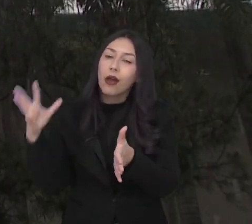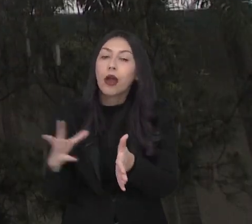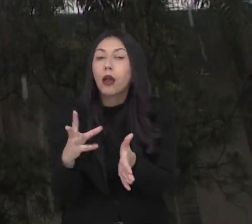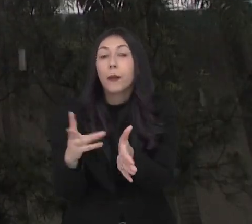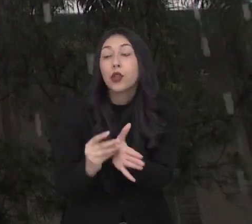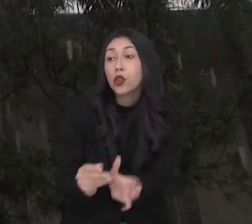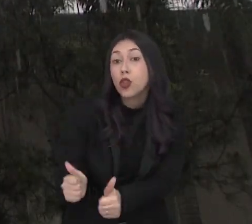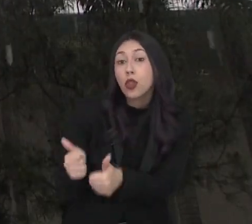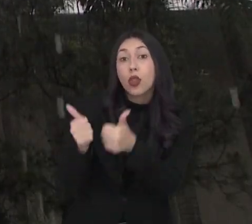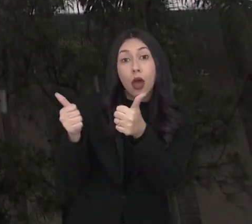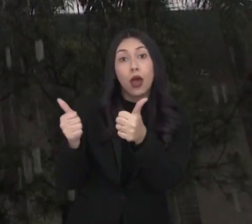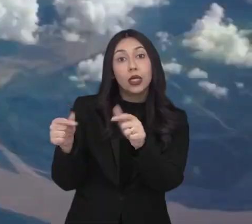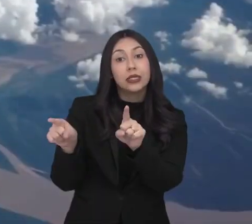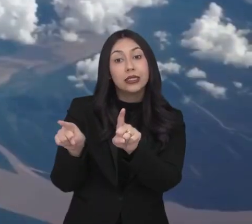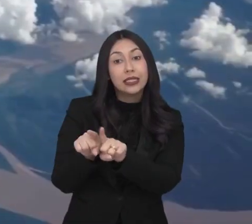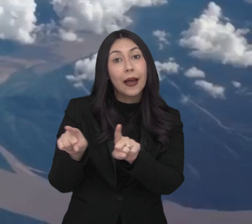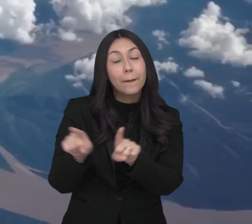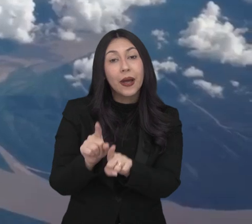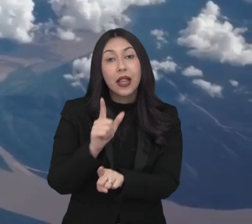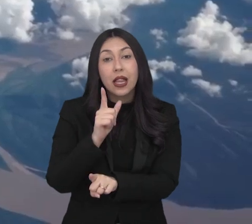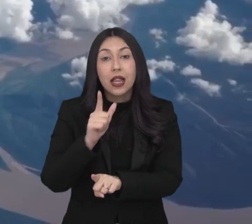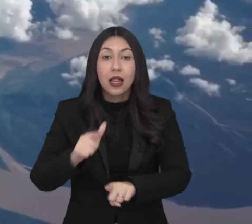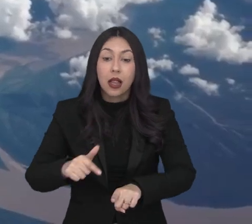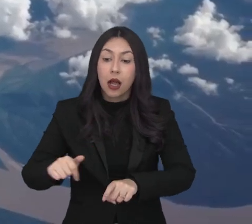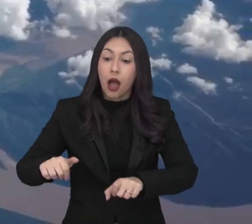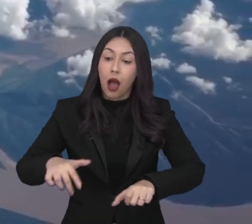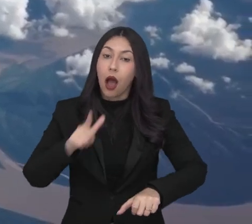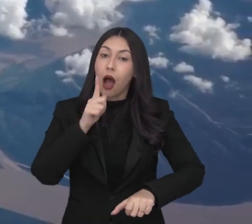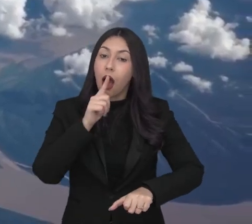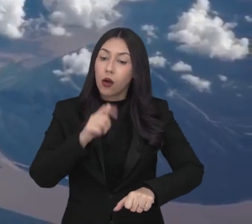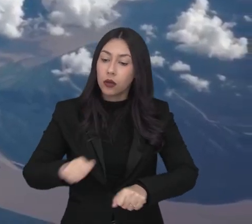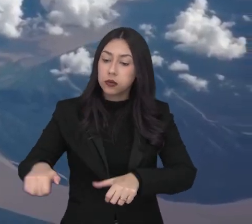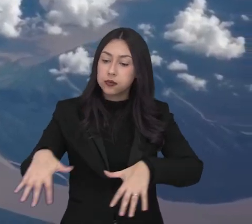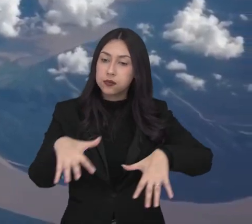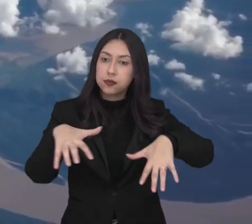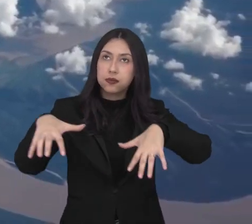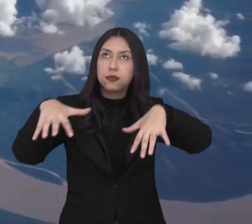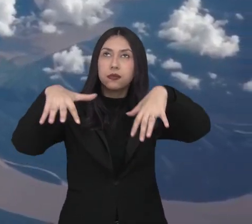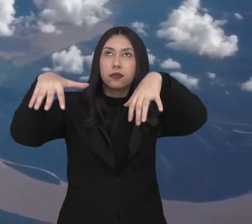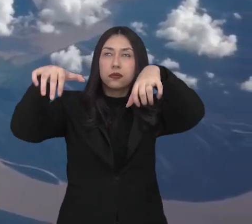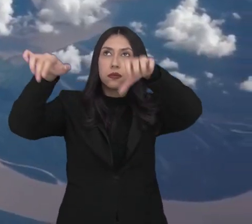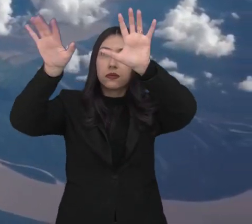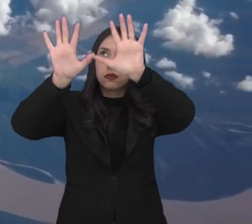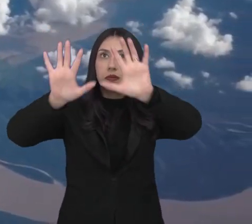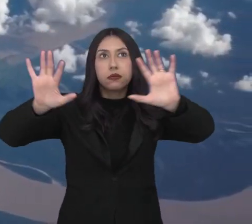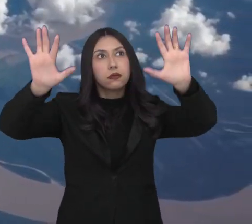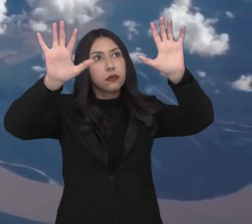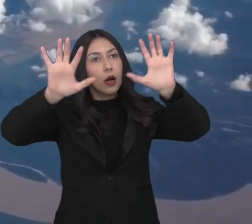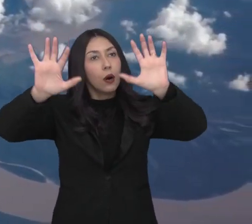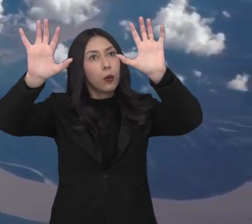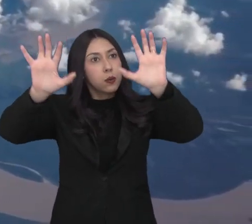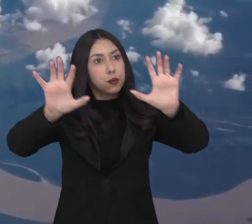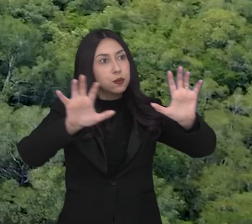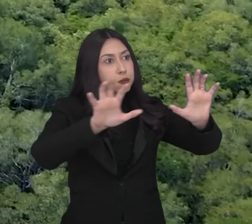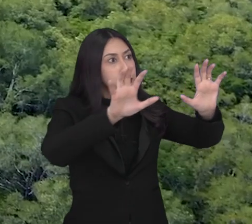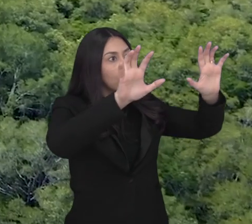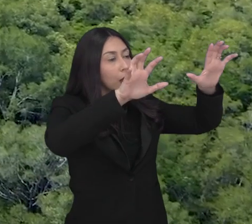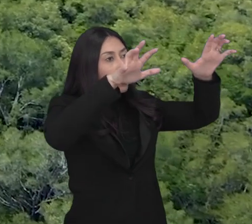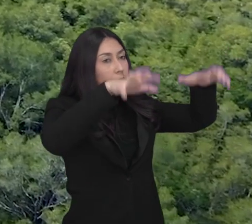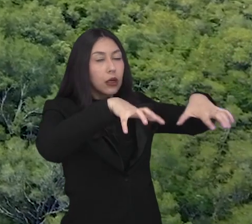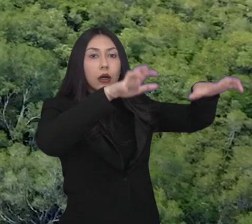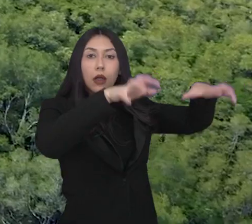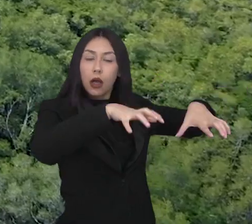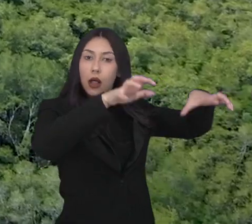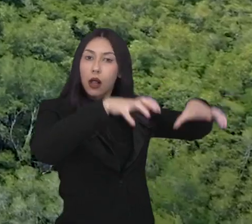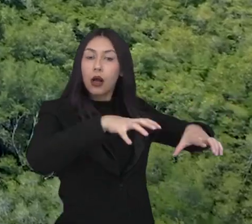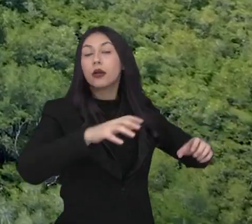da Amazônia e do chamado fenômeno dos rios voadores, que são correntes atmosféricas de água geradas